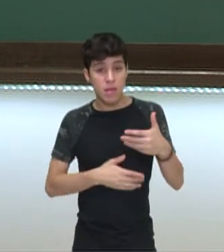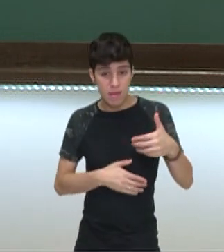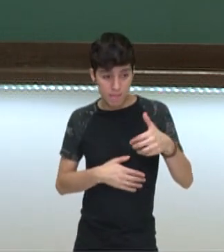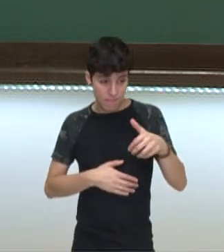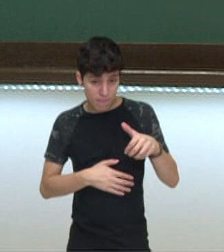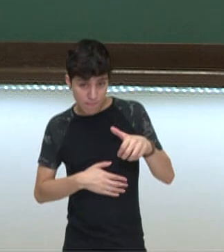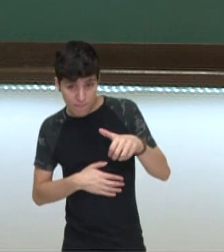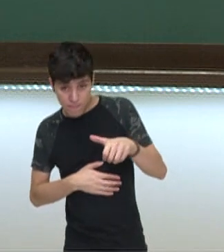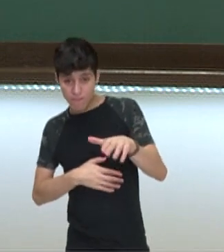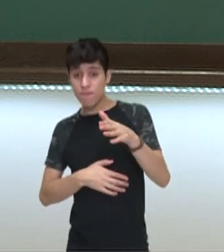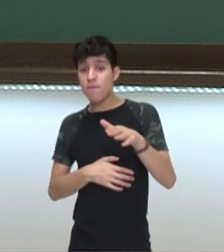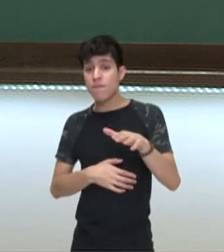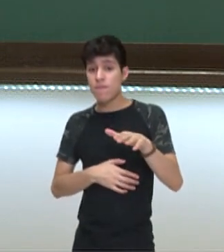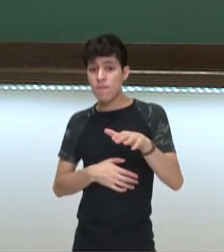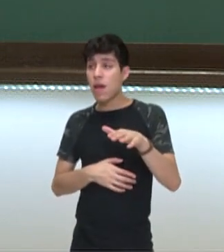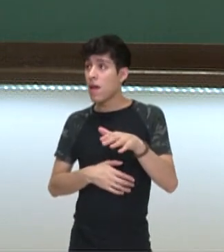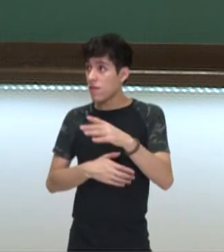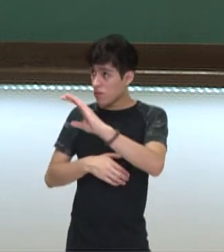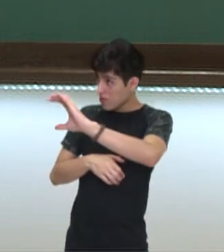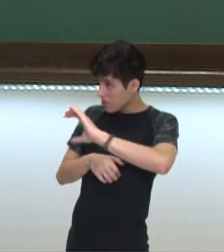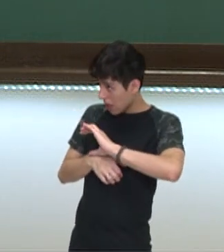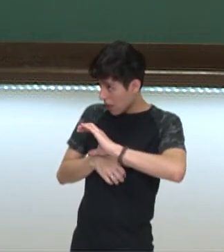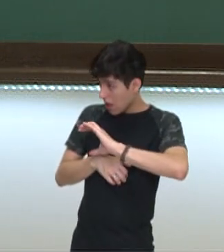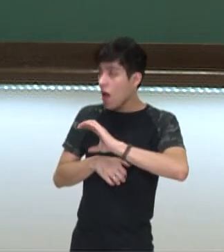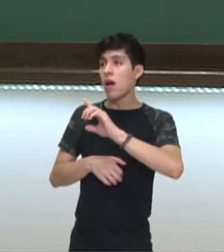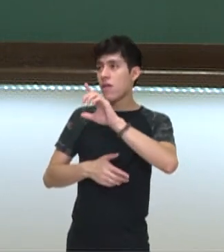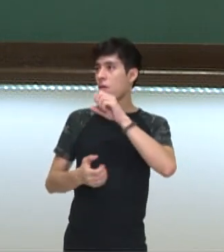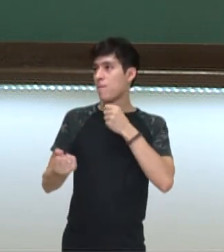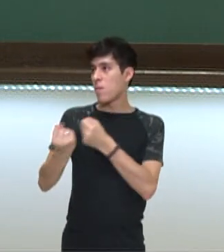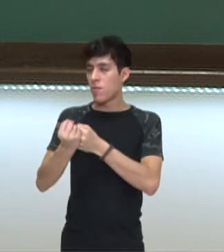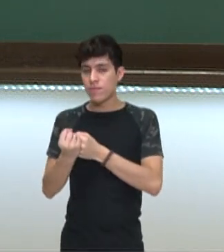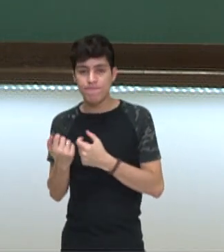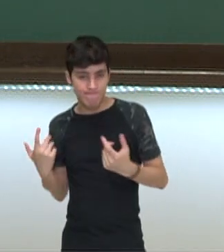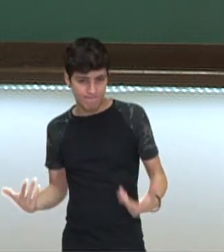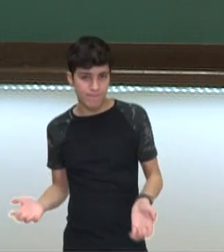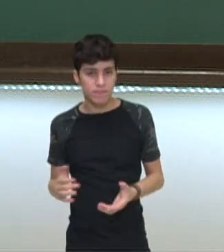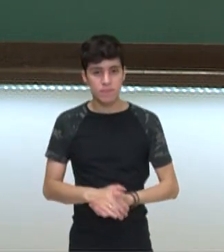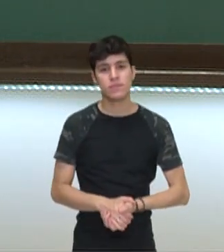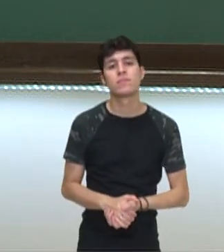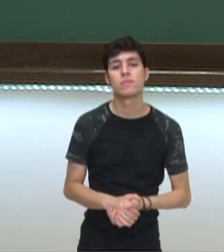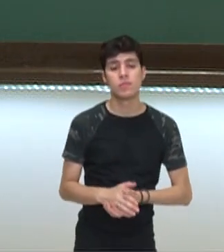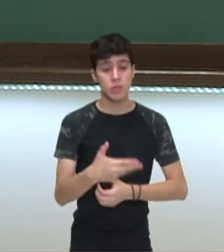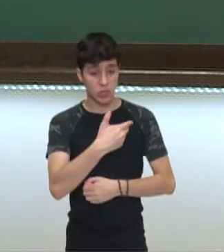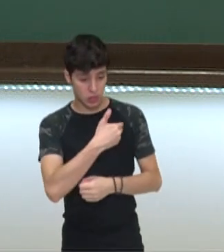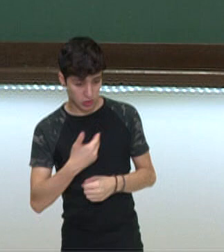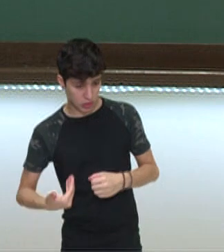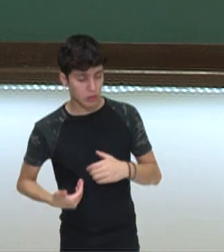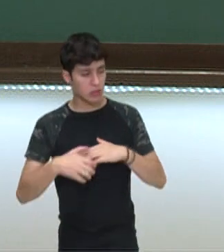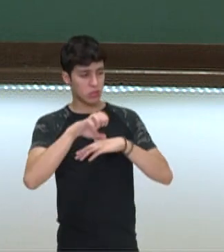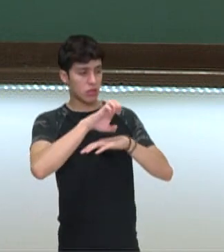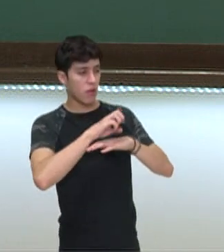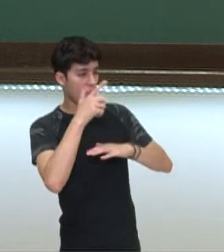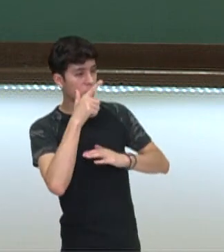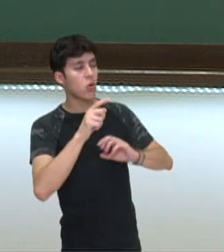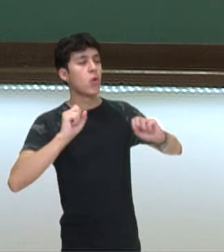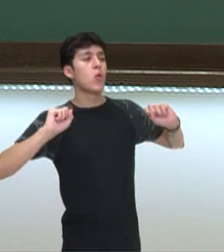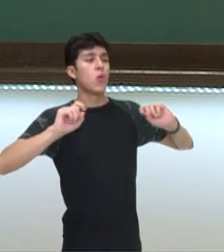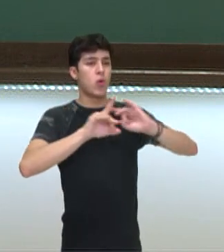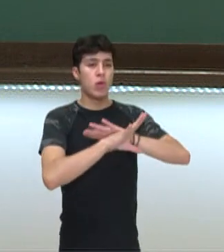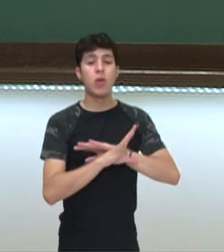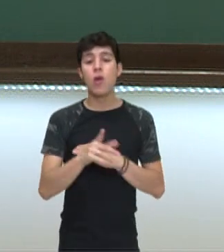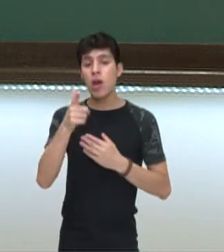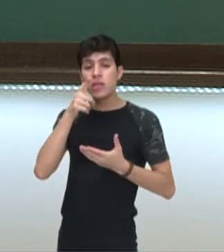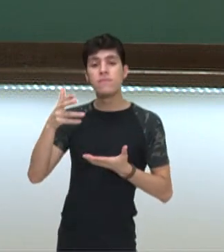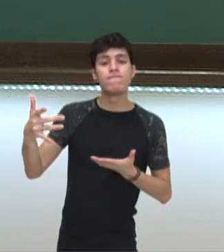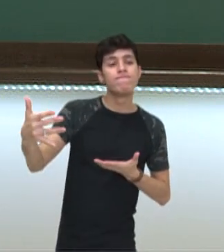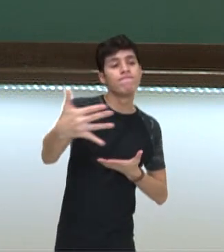e benefícios para o coronel ia apoiar nas eleições. Daí o que acontece? O governo estadual, eleito, ele garantia votos